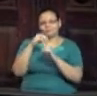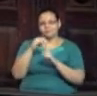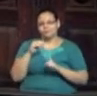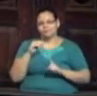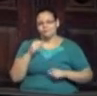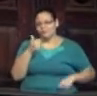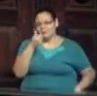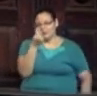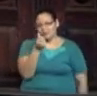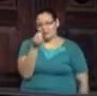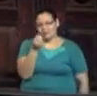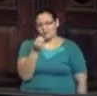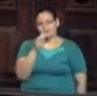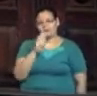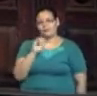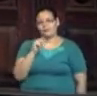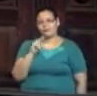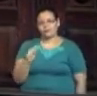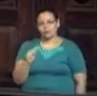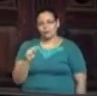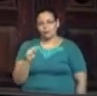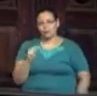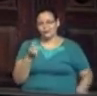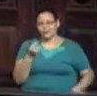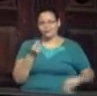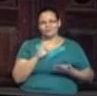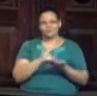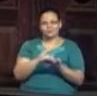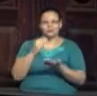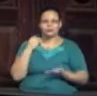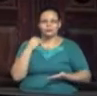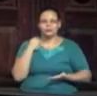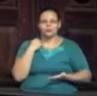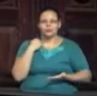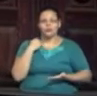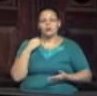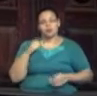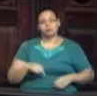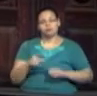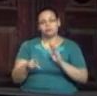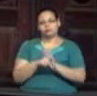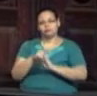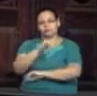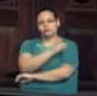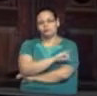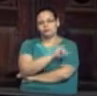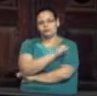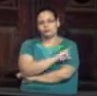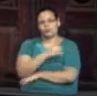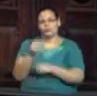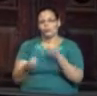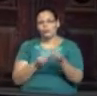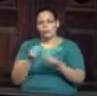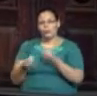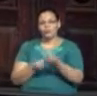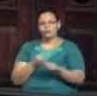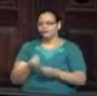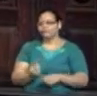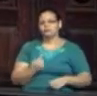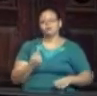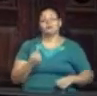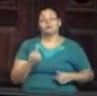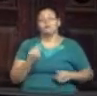bilhões nos cofres do Rio de Janeiro, como única